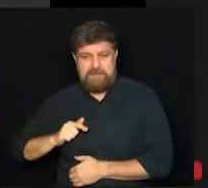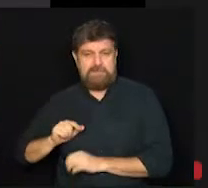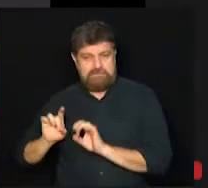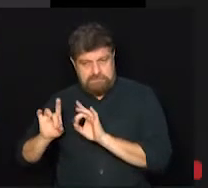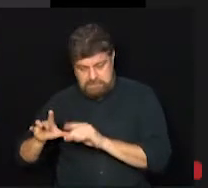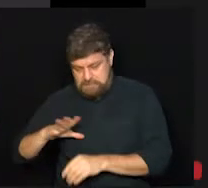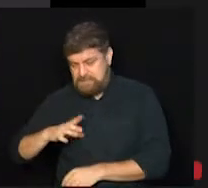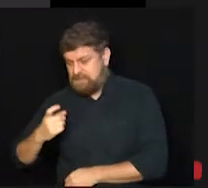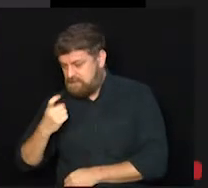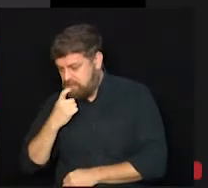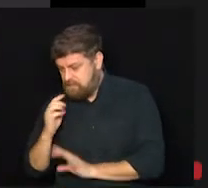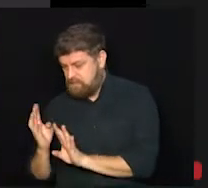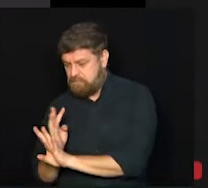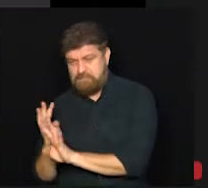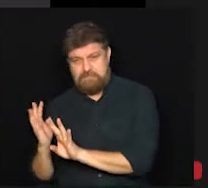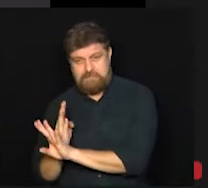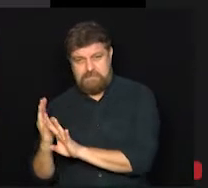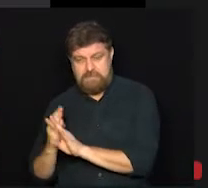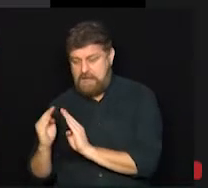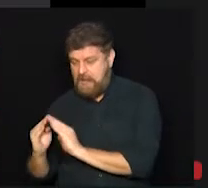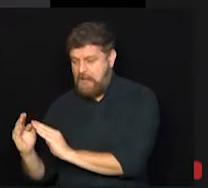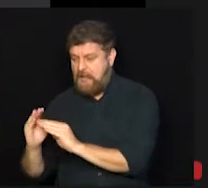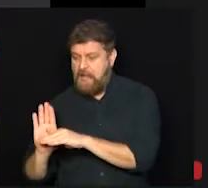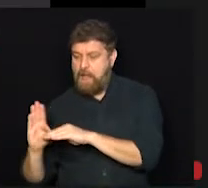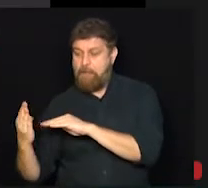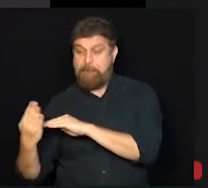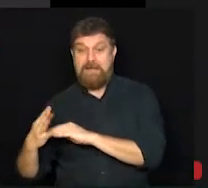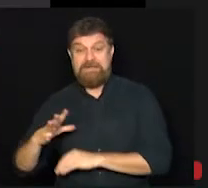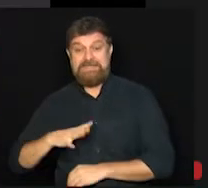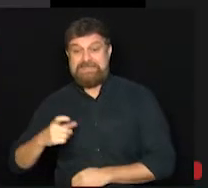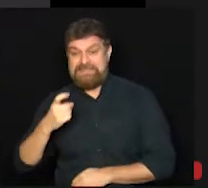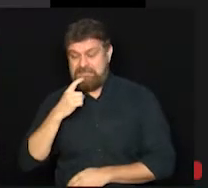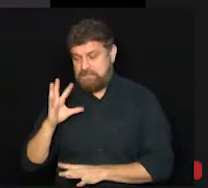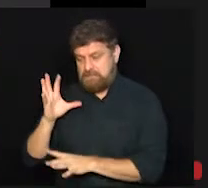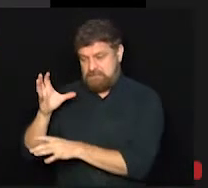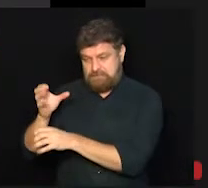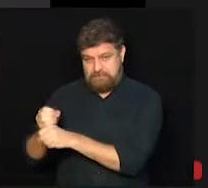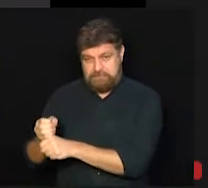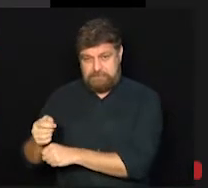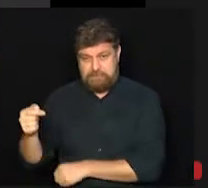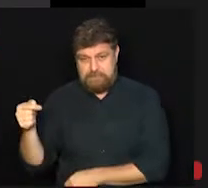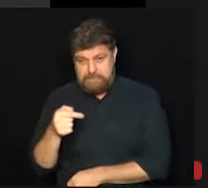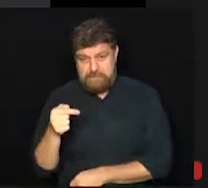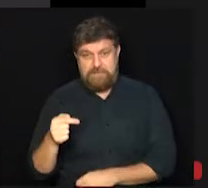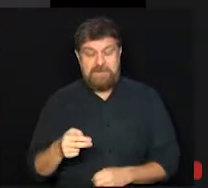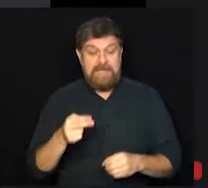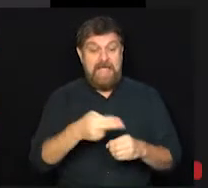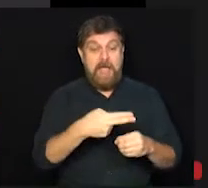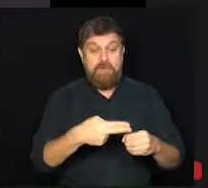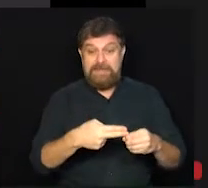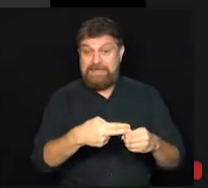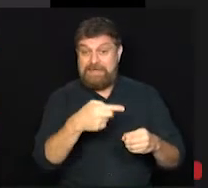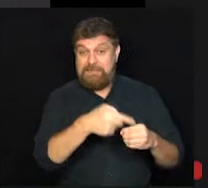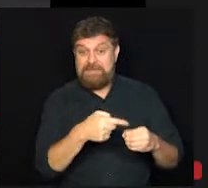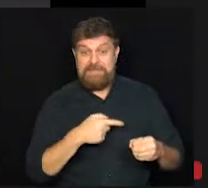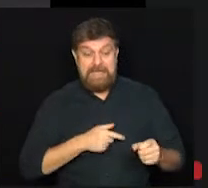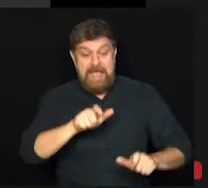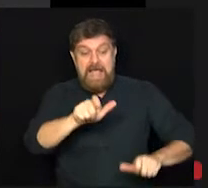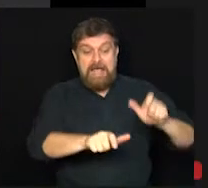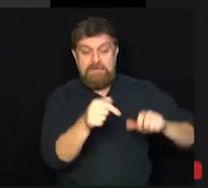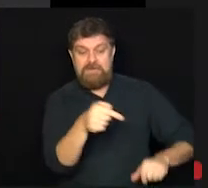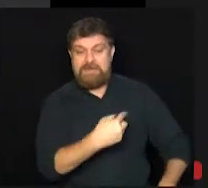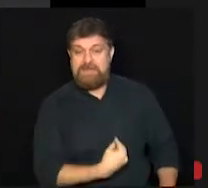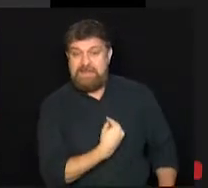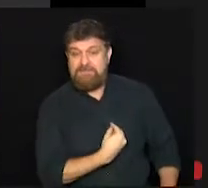do município, porque as pessoas vão morar em diferentes lugares, com uma grande concentração, no nosso caso, ali em Barão Geraldo. Entretanto, eu tenho